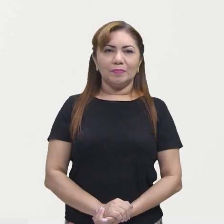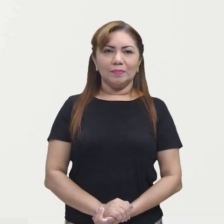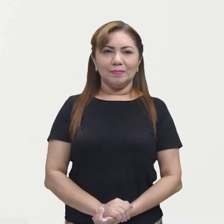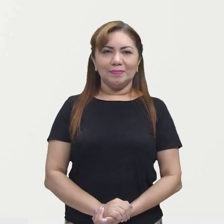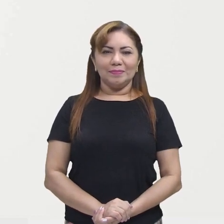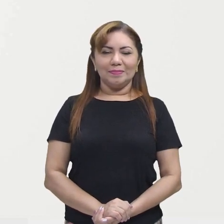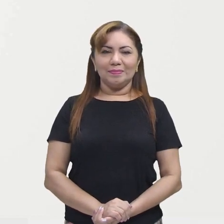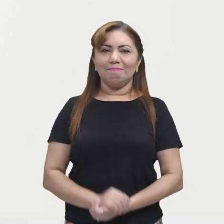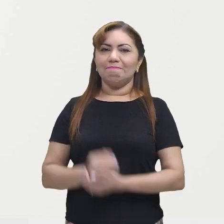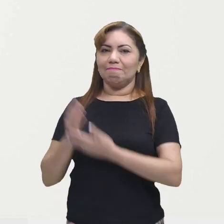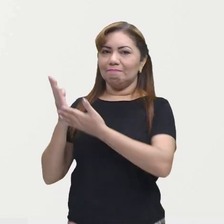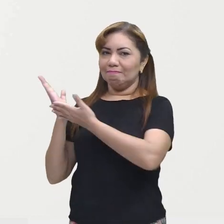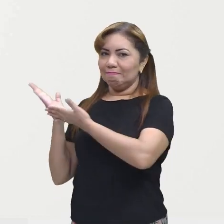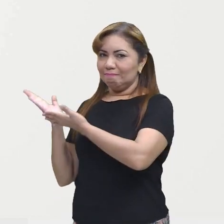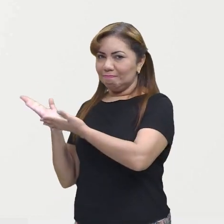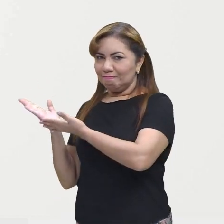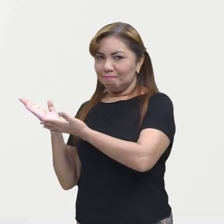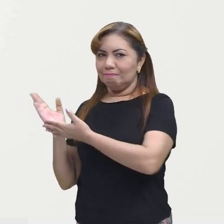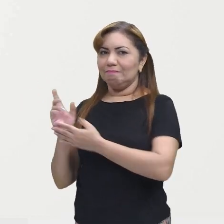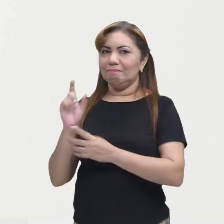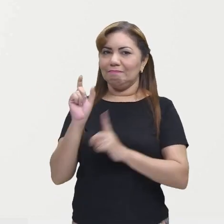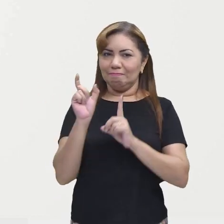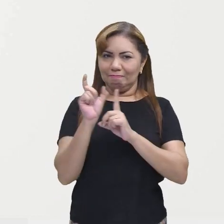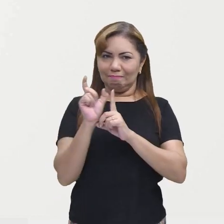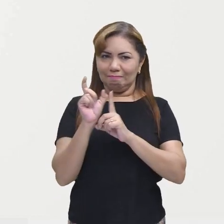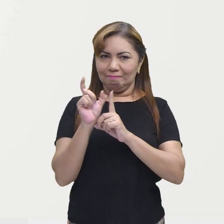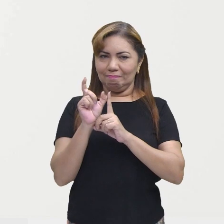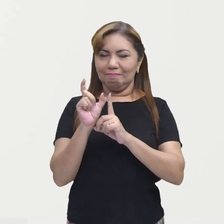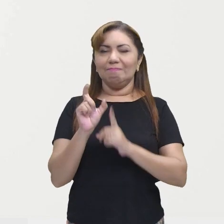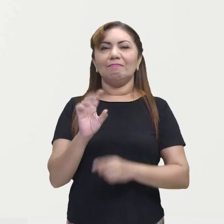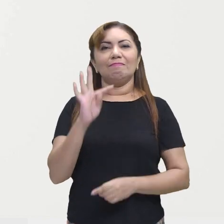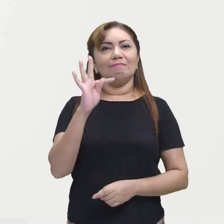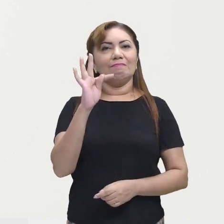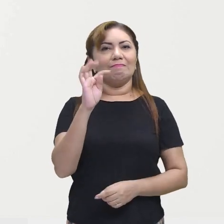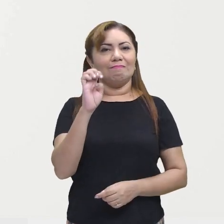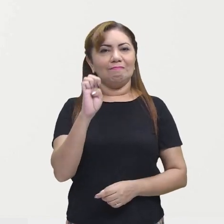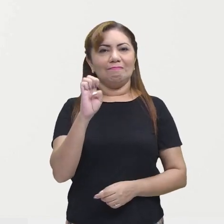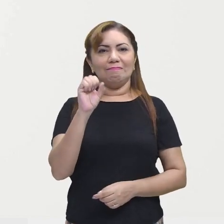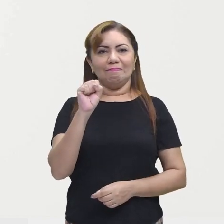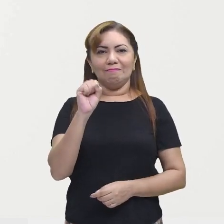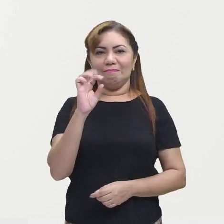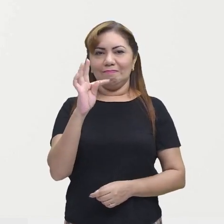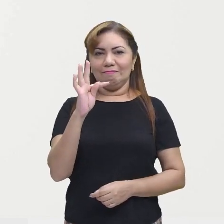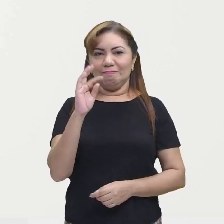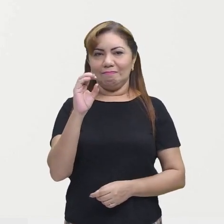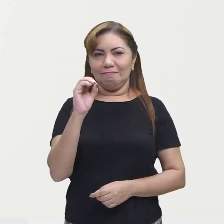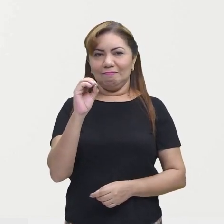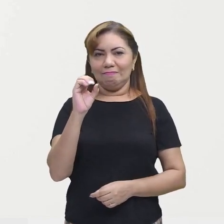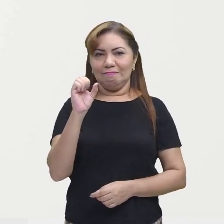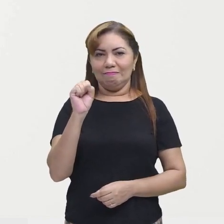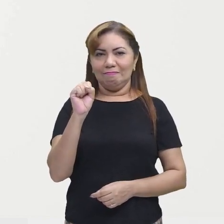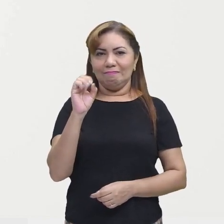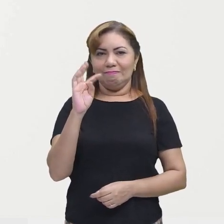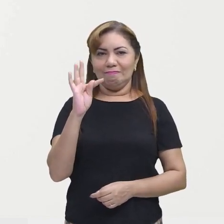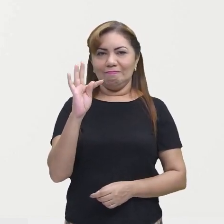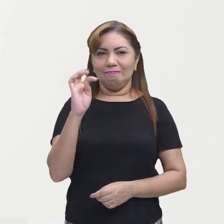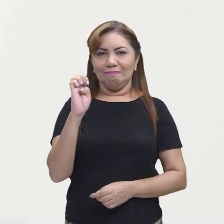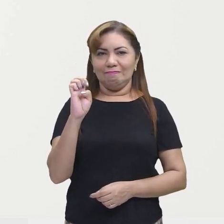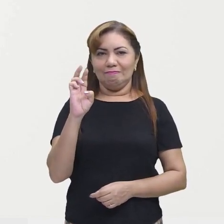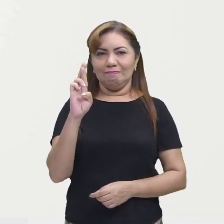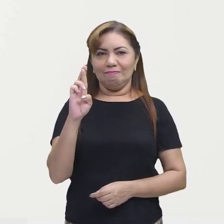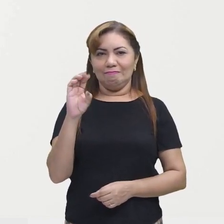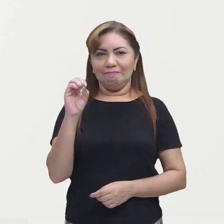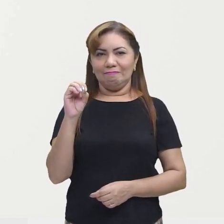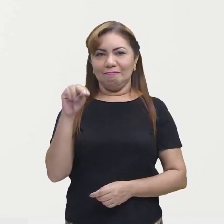A testosterona é o hormônio responsável pelas mudanças nos meninos. Essa